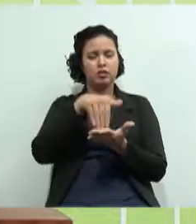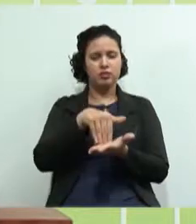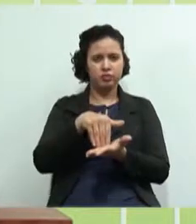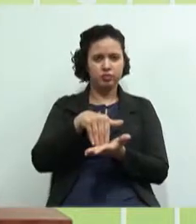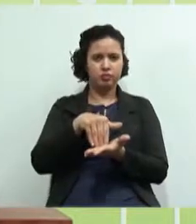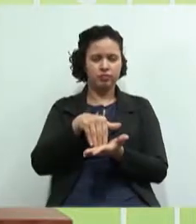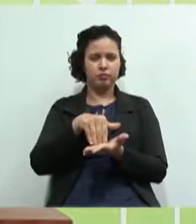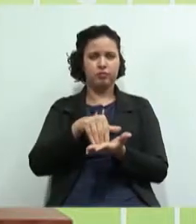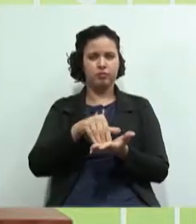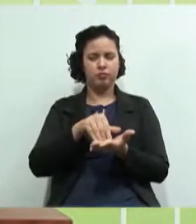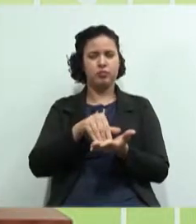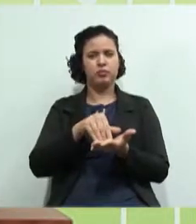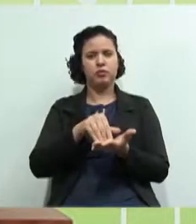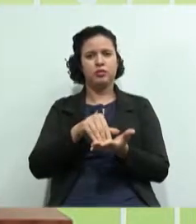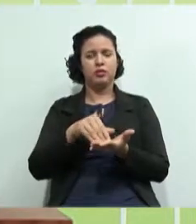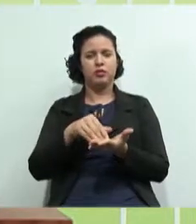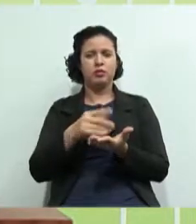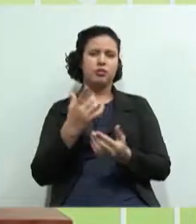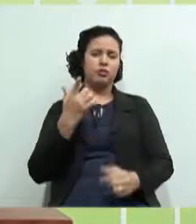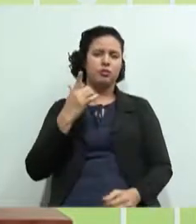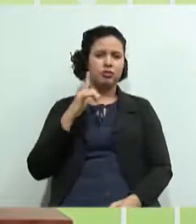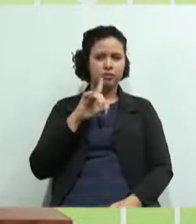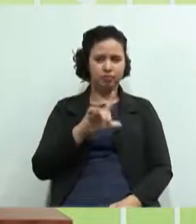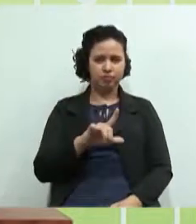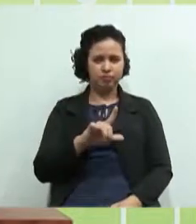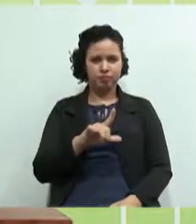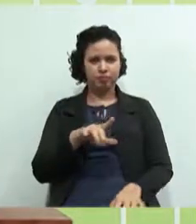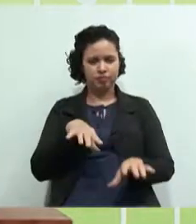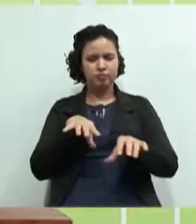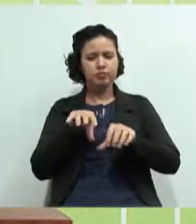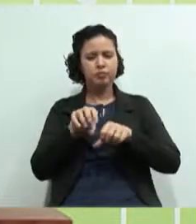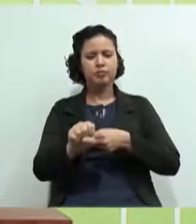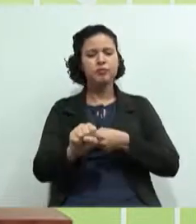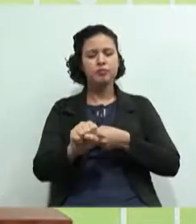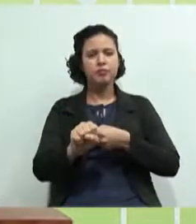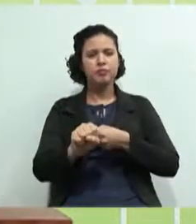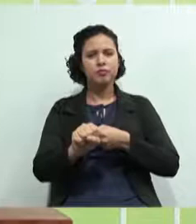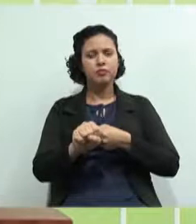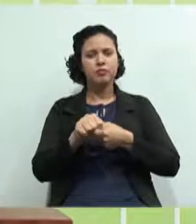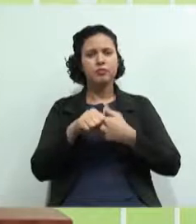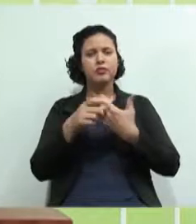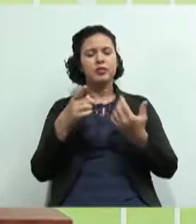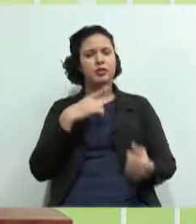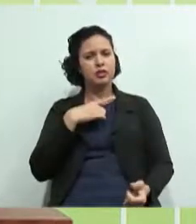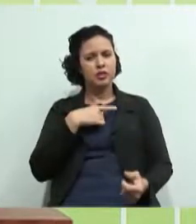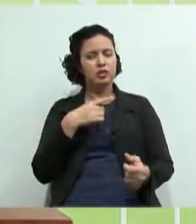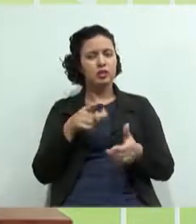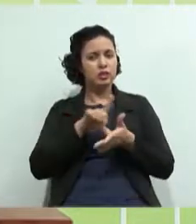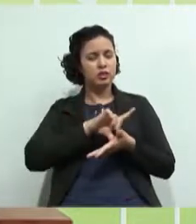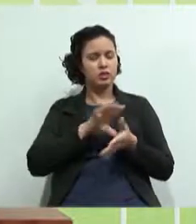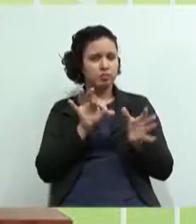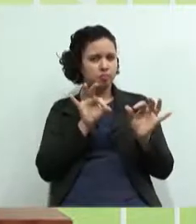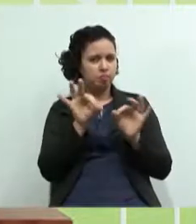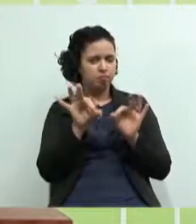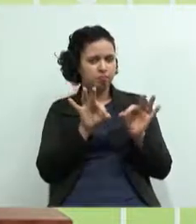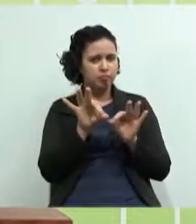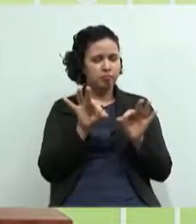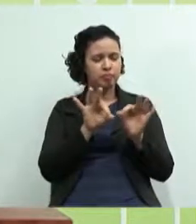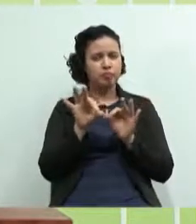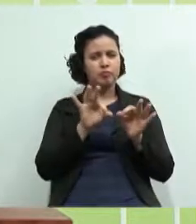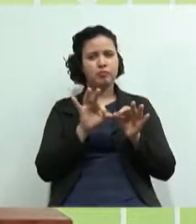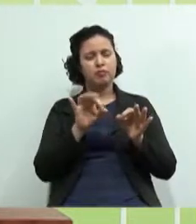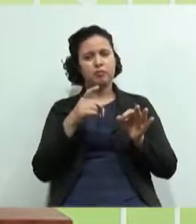daqui até o ano que vem você estará formado. Para tudo isso foi feito um planejamento de cada semestre